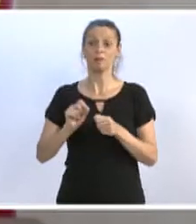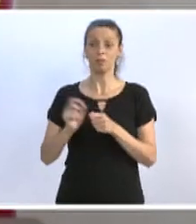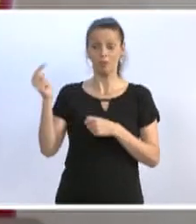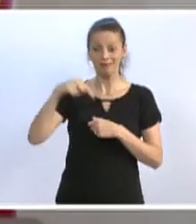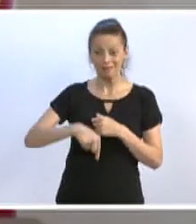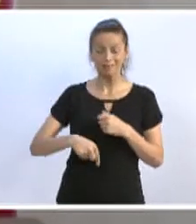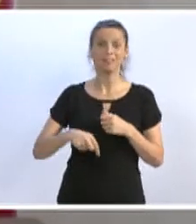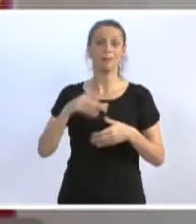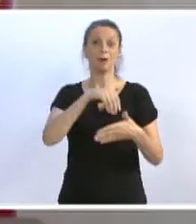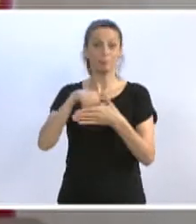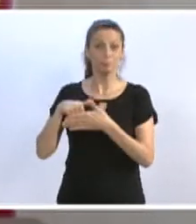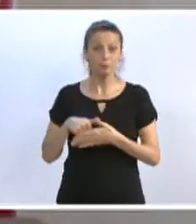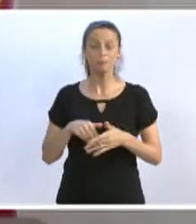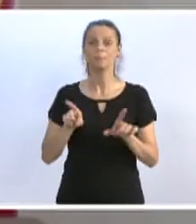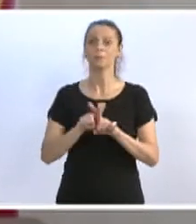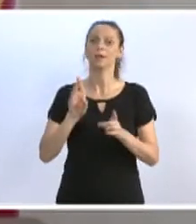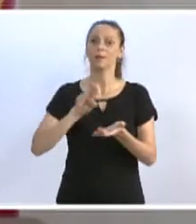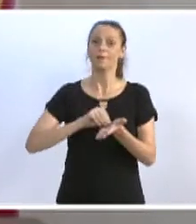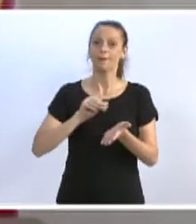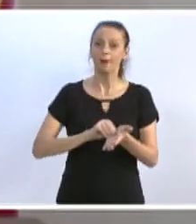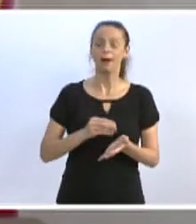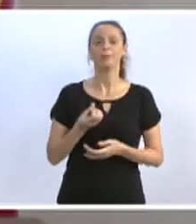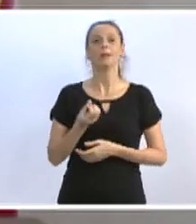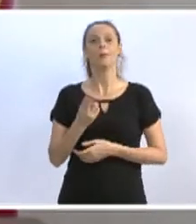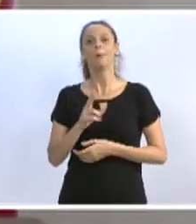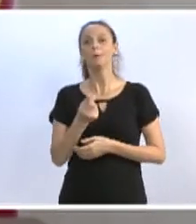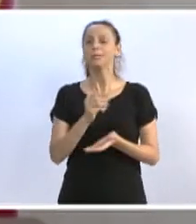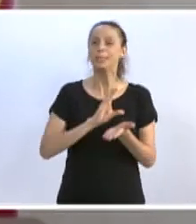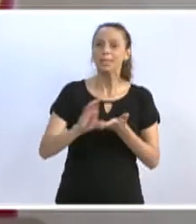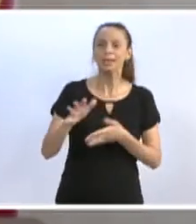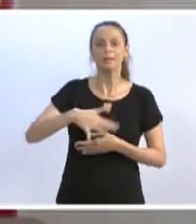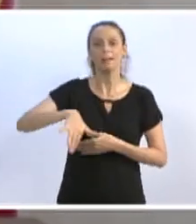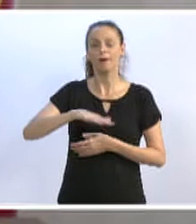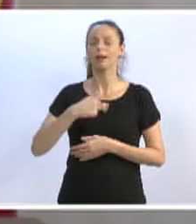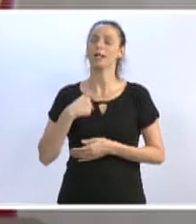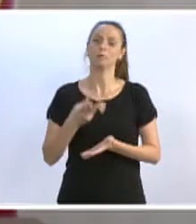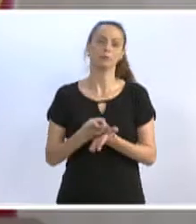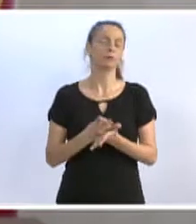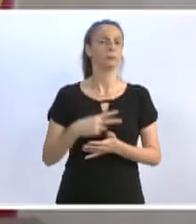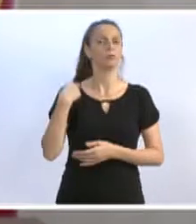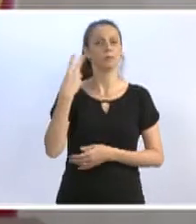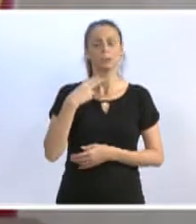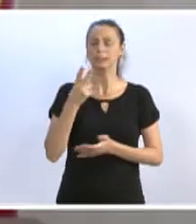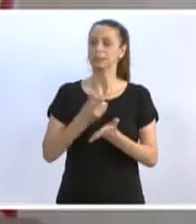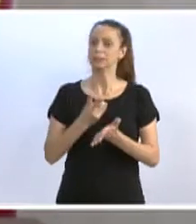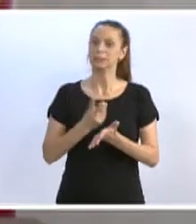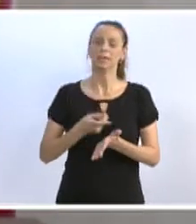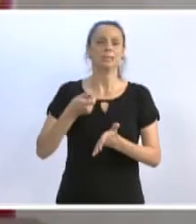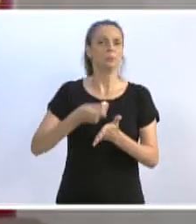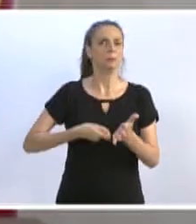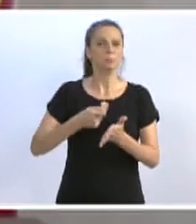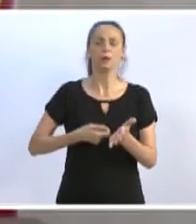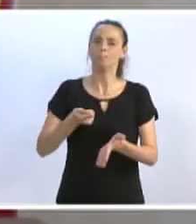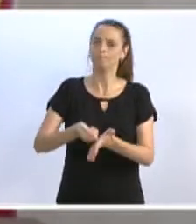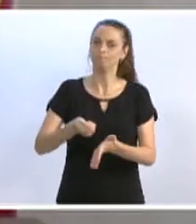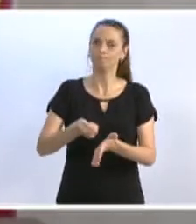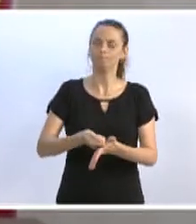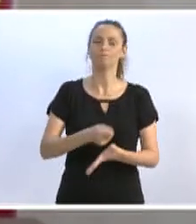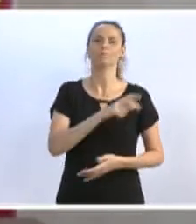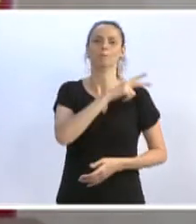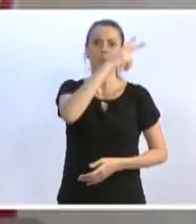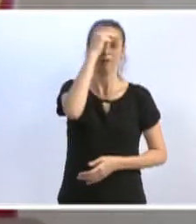serem votados dependência de recursos para aplicação nessa área porém vai continuar este ano o vereador aqui nesta casa que sempre comparar a comprar a atenção